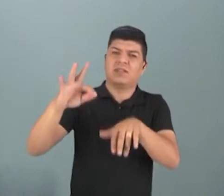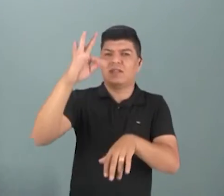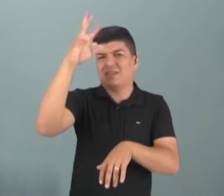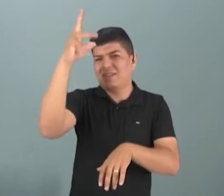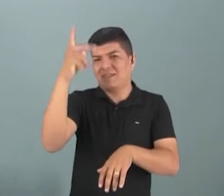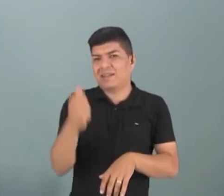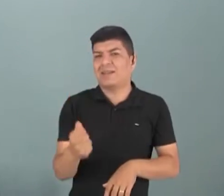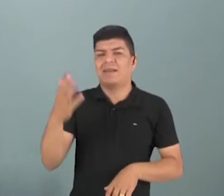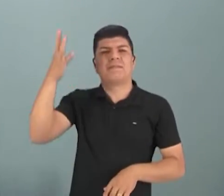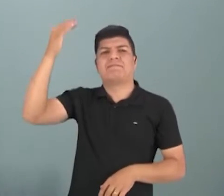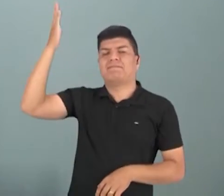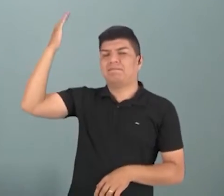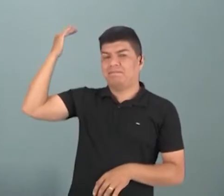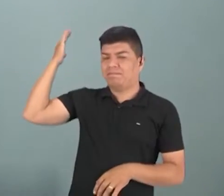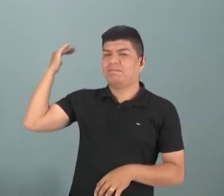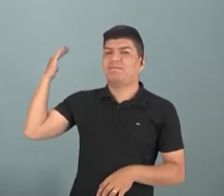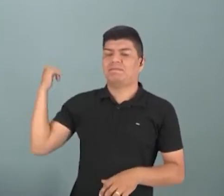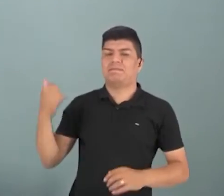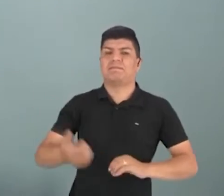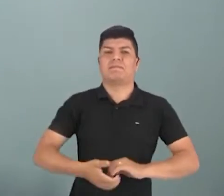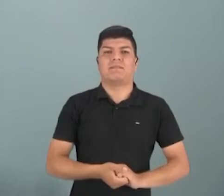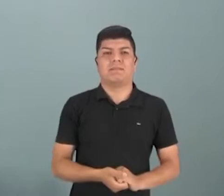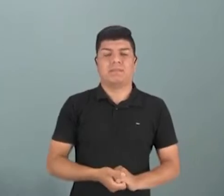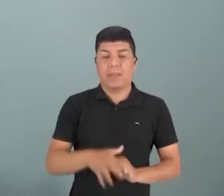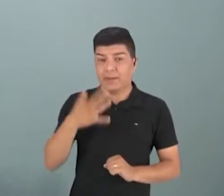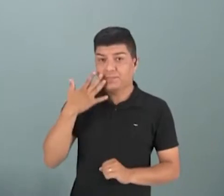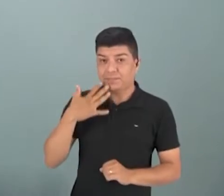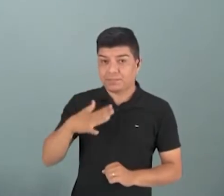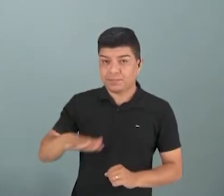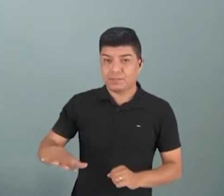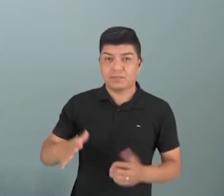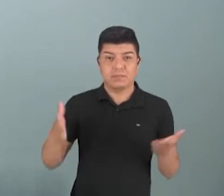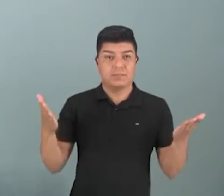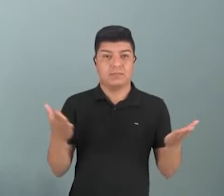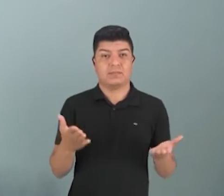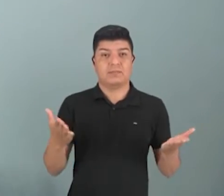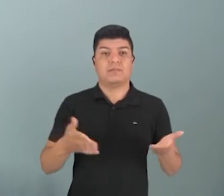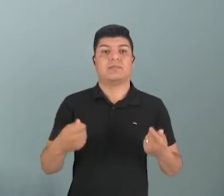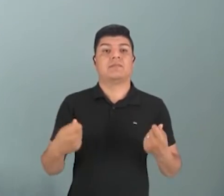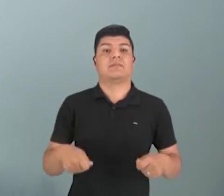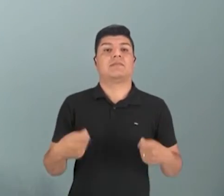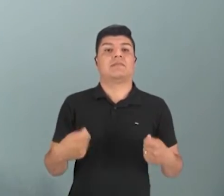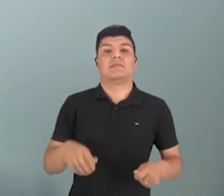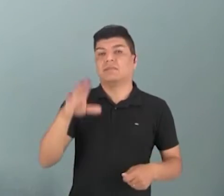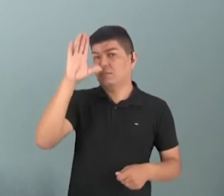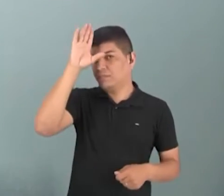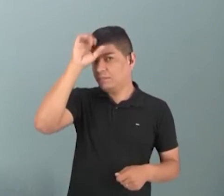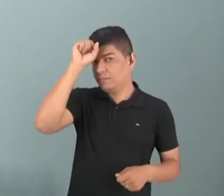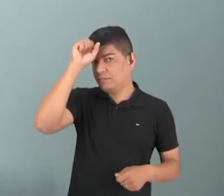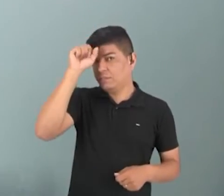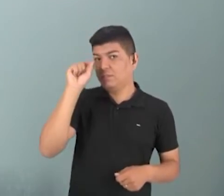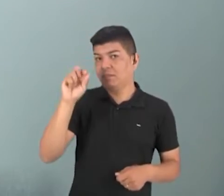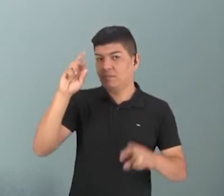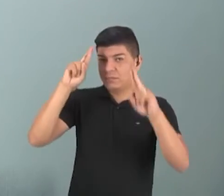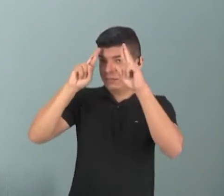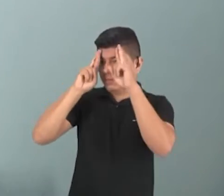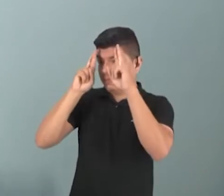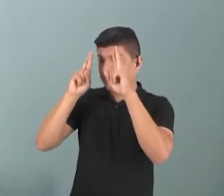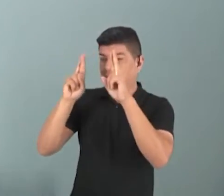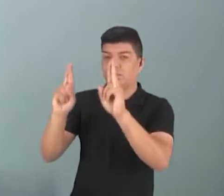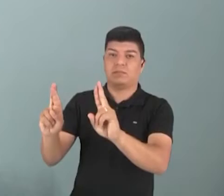há muito tempo atrás criança e hoje nós precisamos aprender a